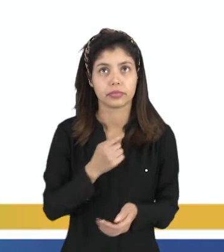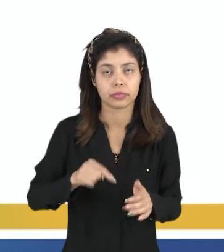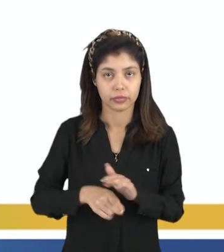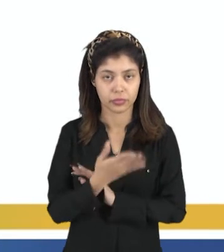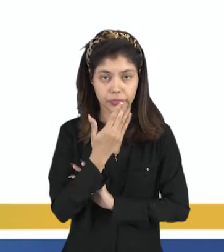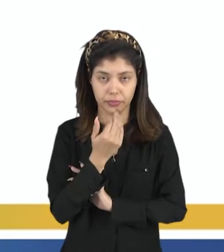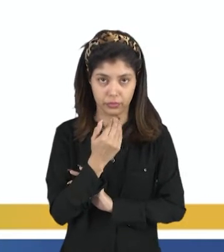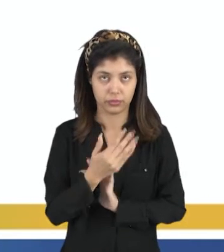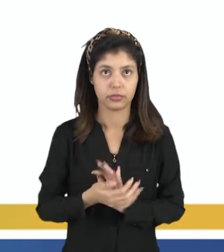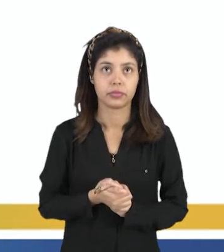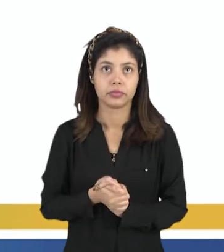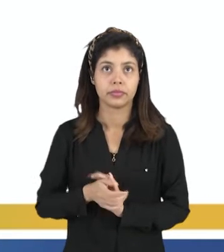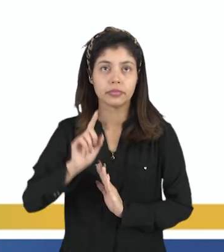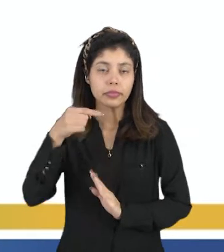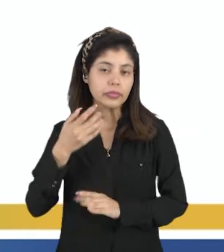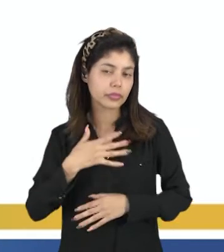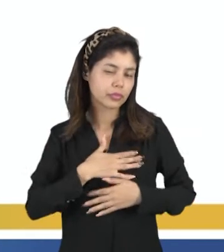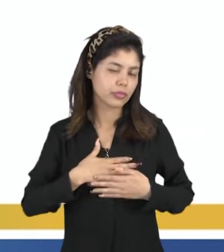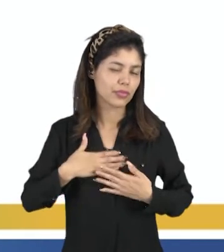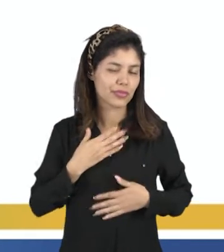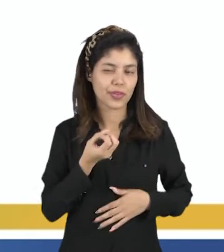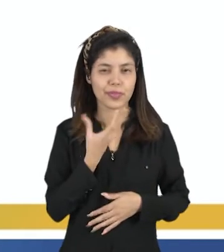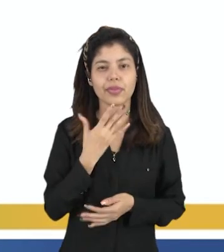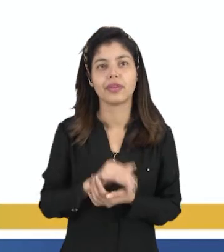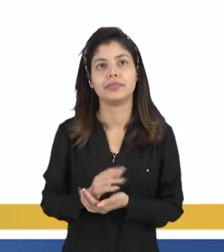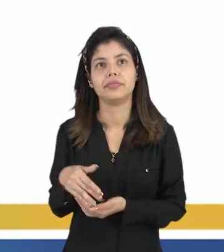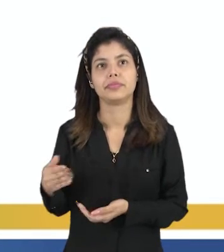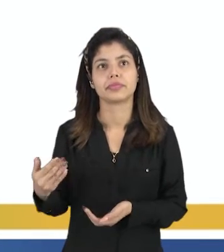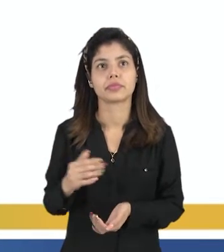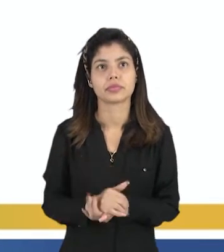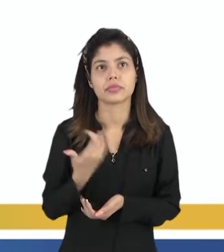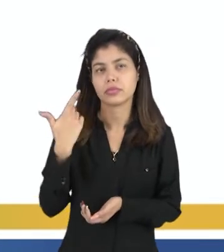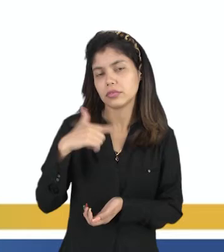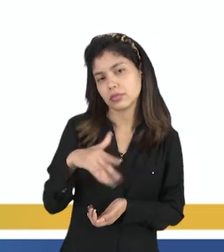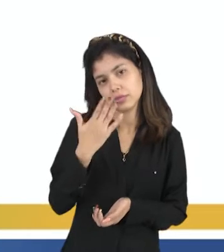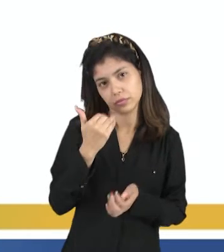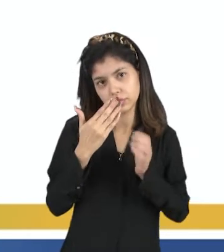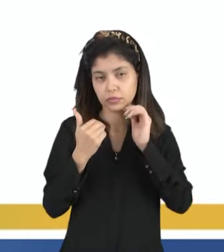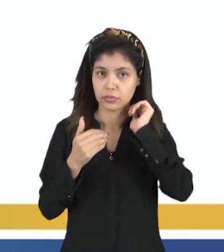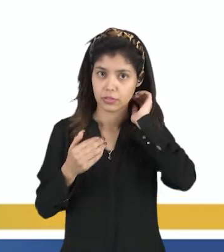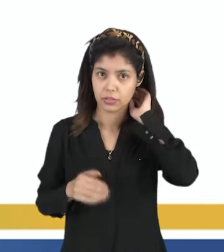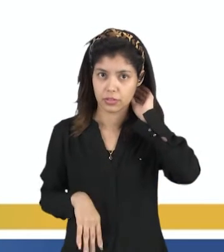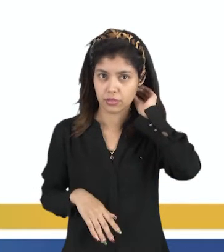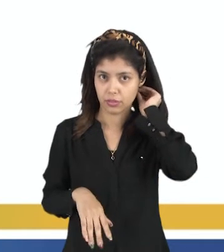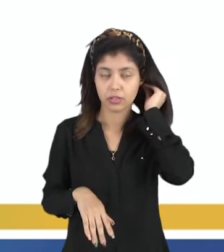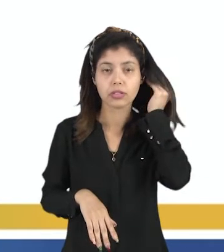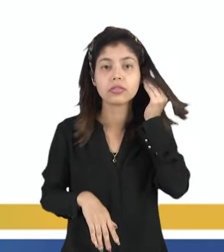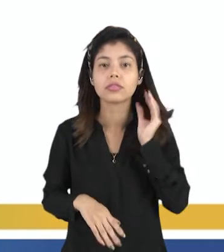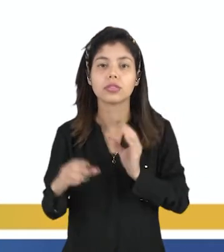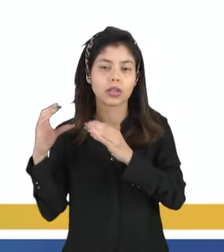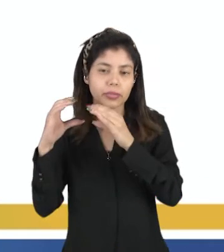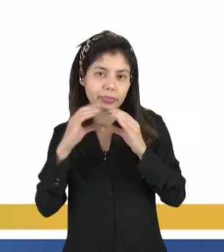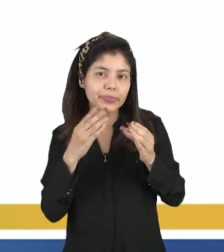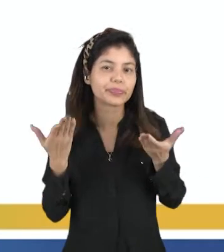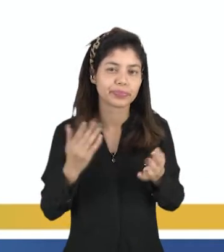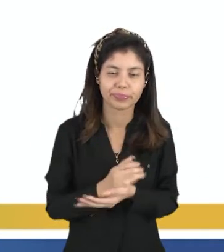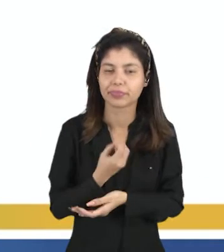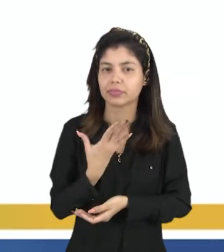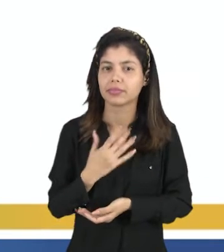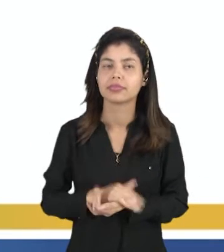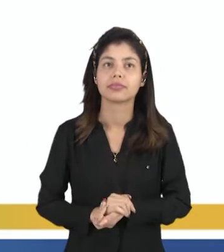ingerir o alimento. Aquela sensação boa que a gente tem quando consegue comer, por exemplo, um sanduíche, vem desses